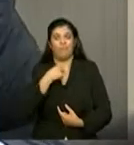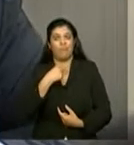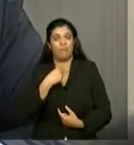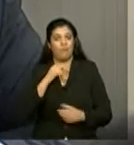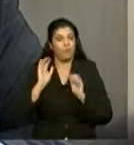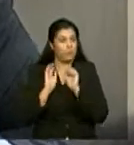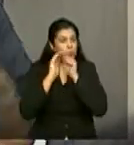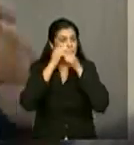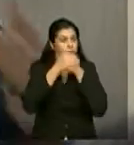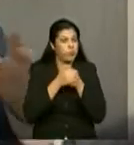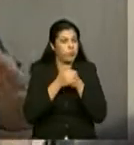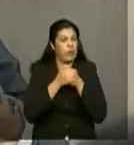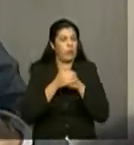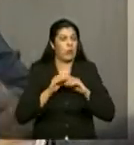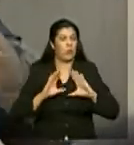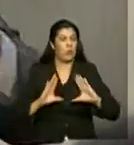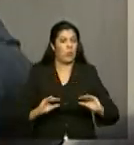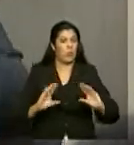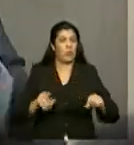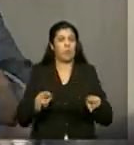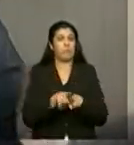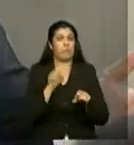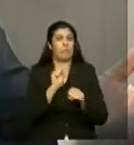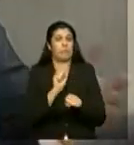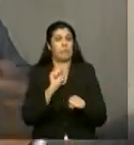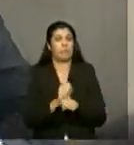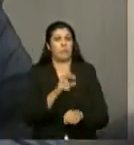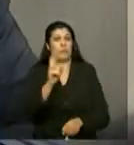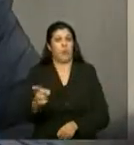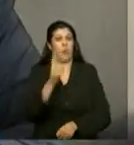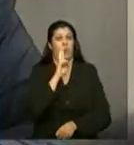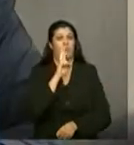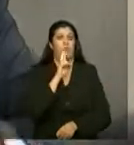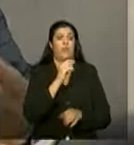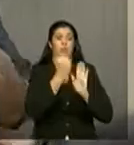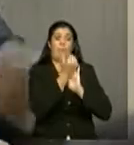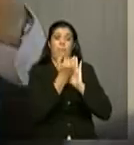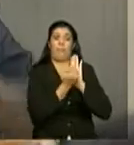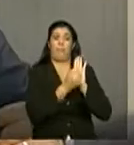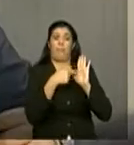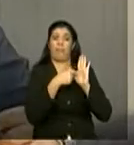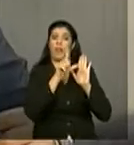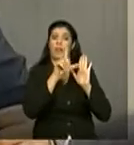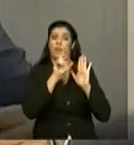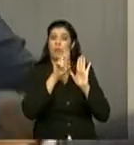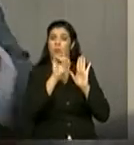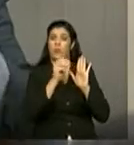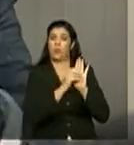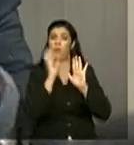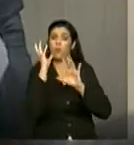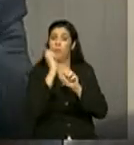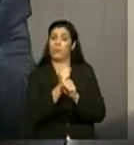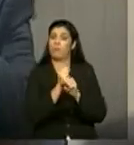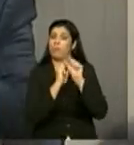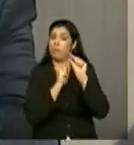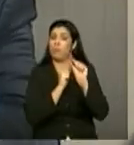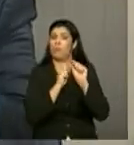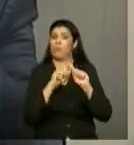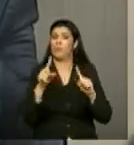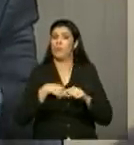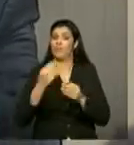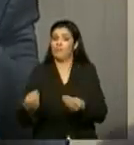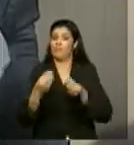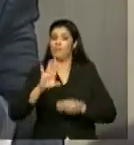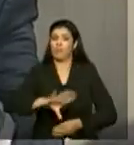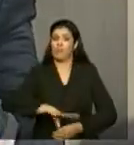amortecido com esse resultado é que em parte é inconclusivo e que isso nos dê a coragem é suficiente